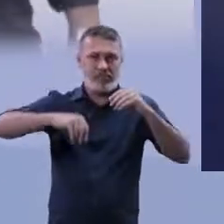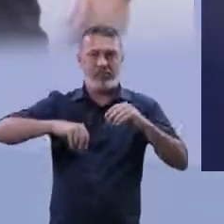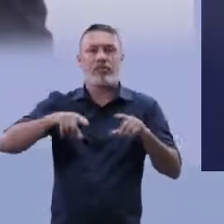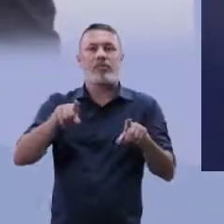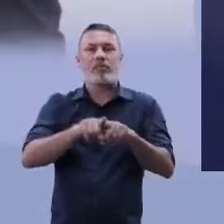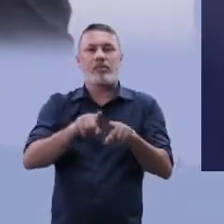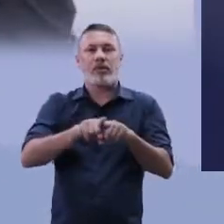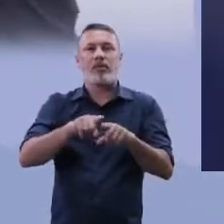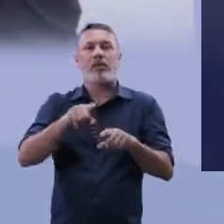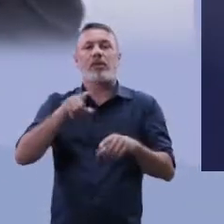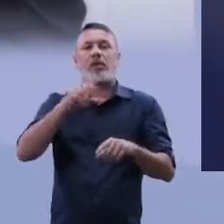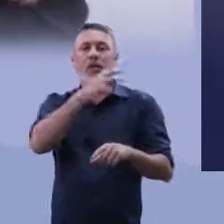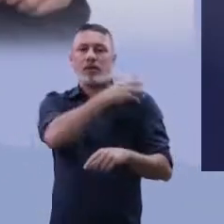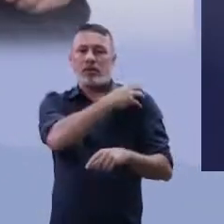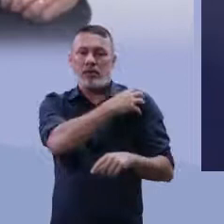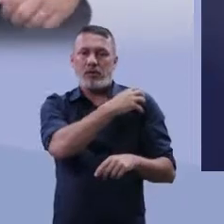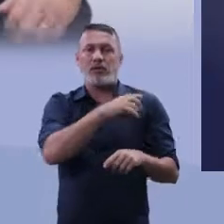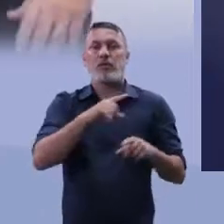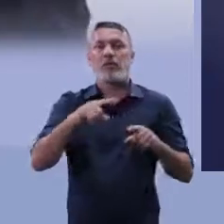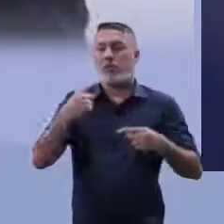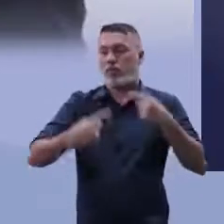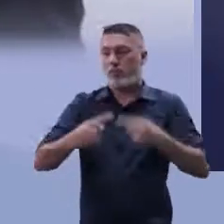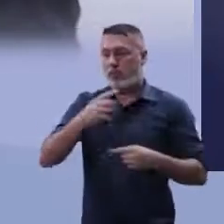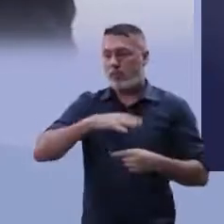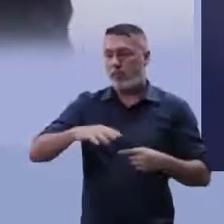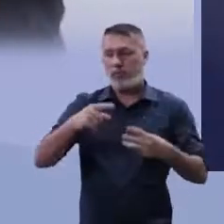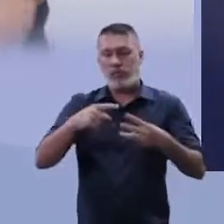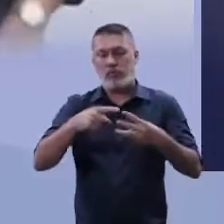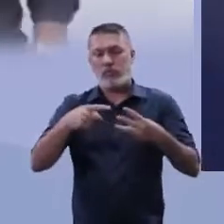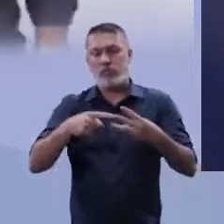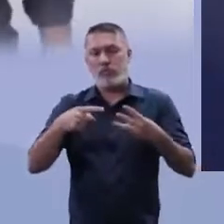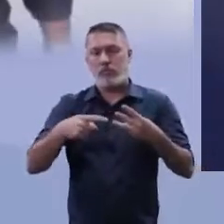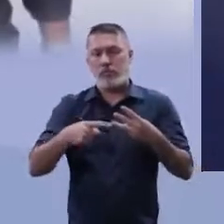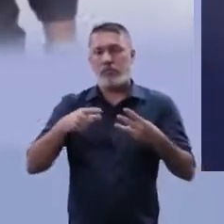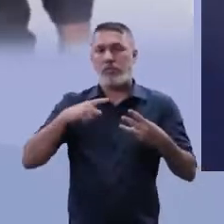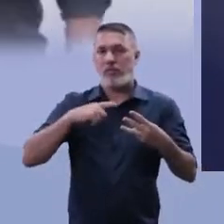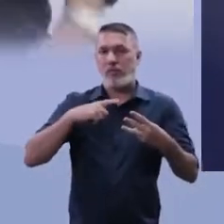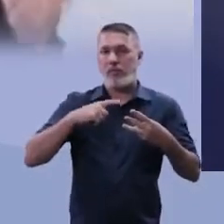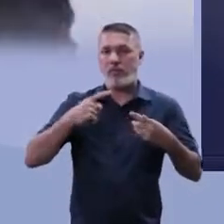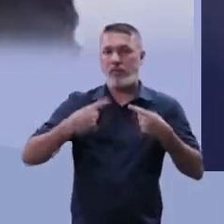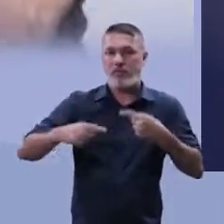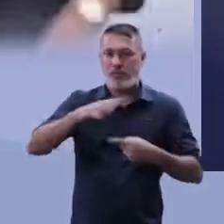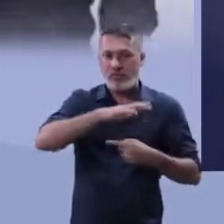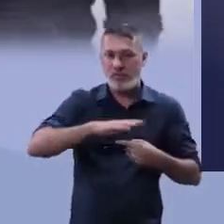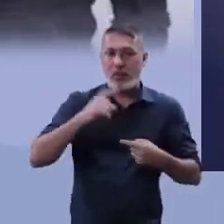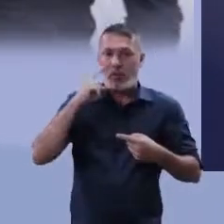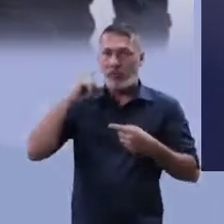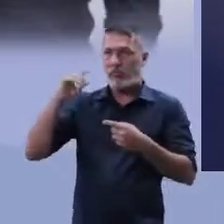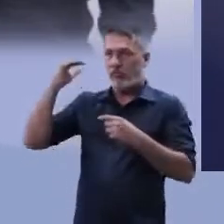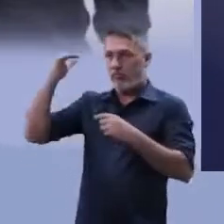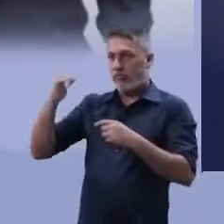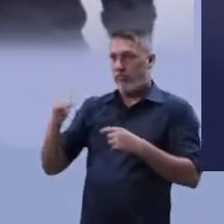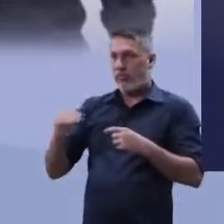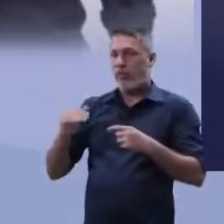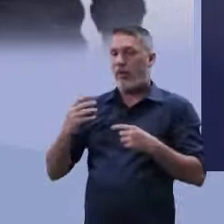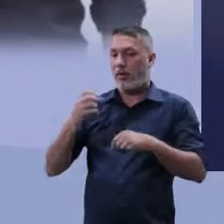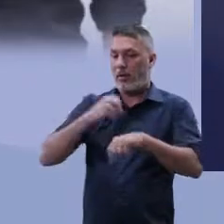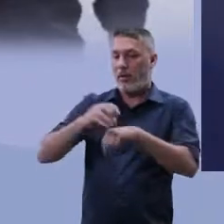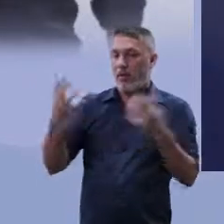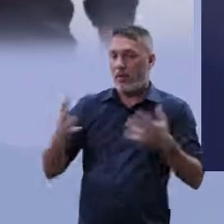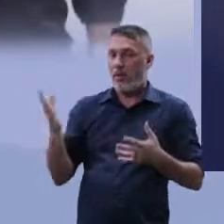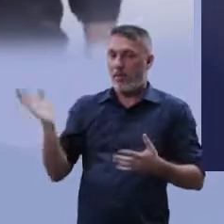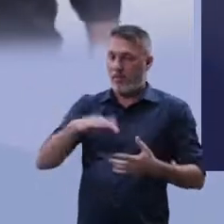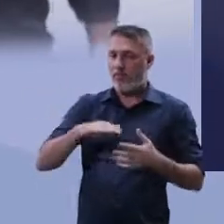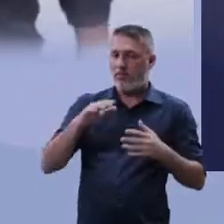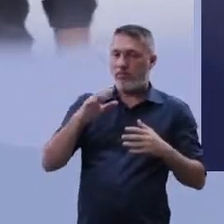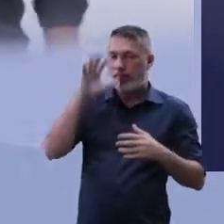a autonomia da política em Maquiavel e a divisão dos três poderes em Montesquieu. É a proposta da nossa aula de hoje. Vamos